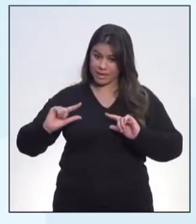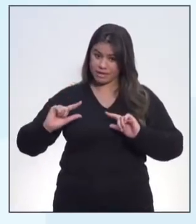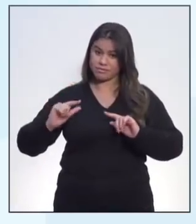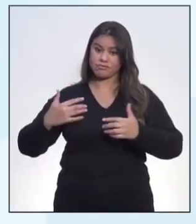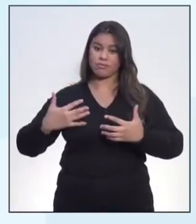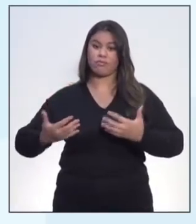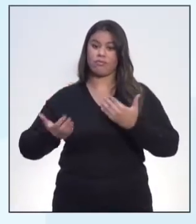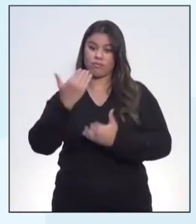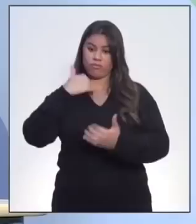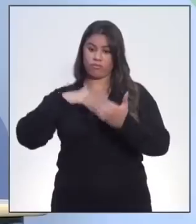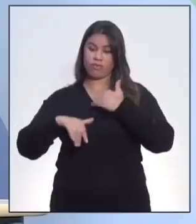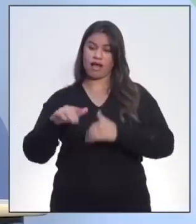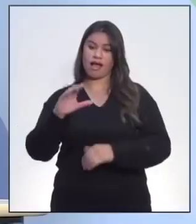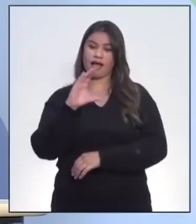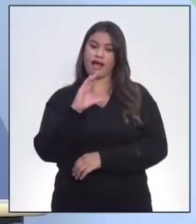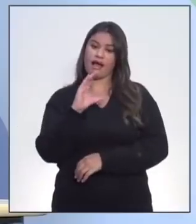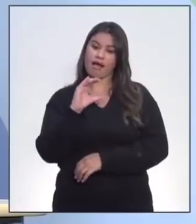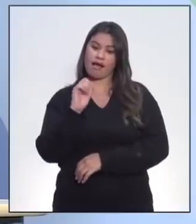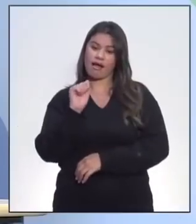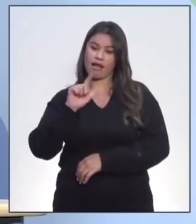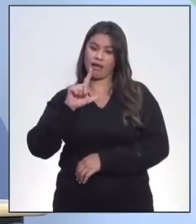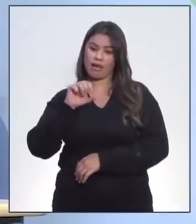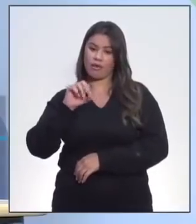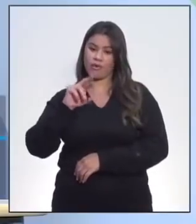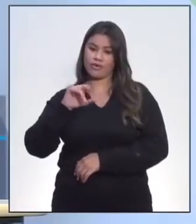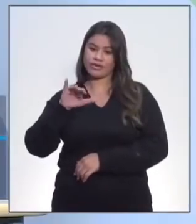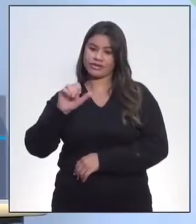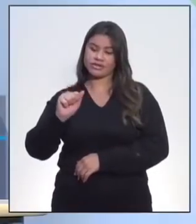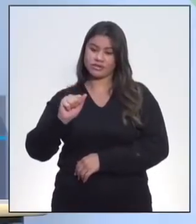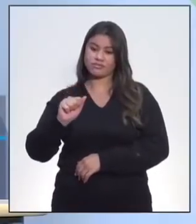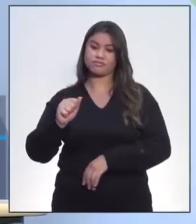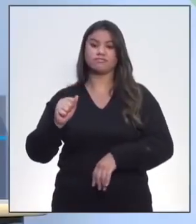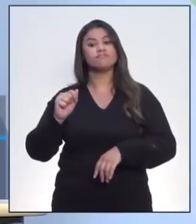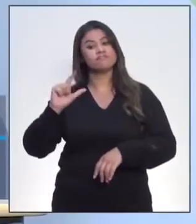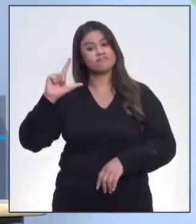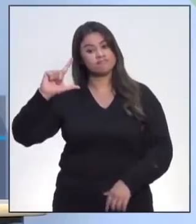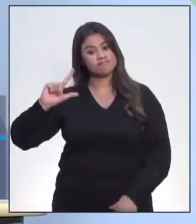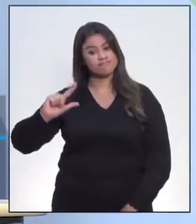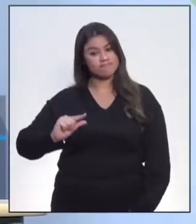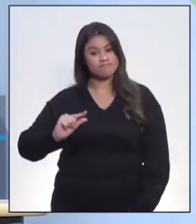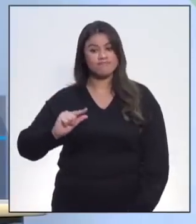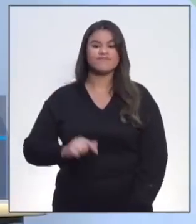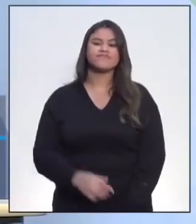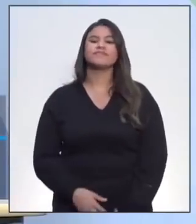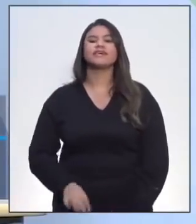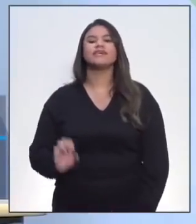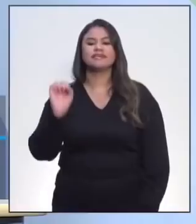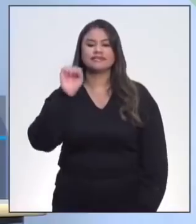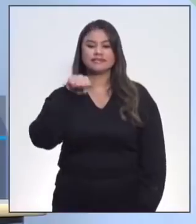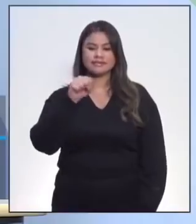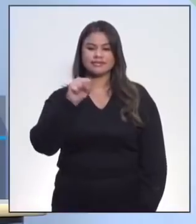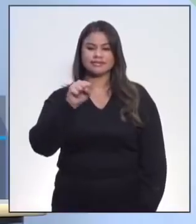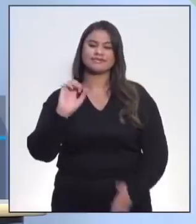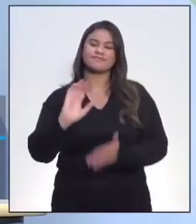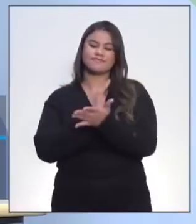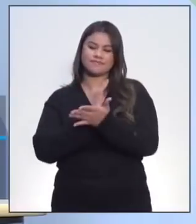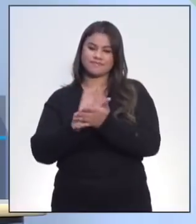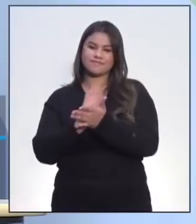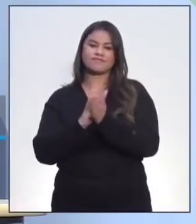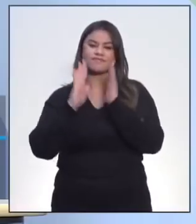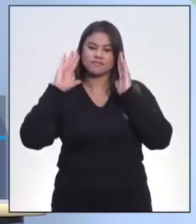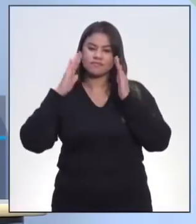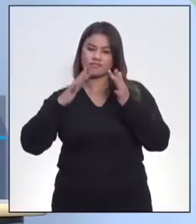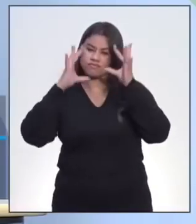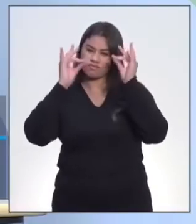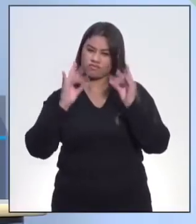é isso? Bom, é uma possibilidade, né? É o que alguns especialistas dizem, de acordo com o tipo de refeição, de